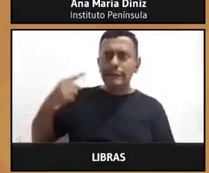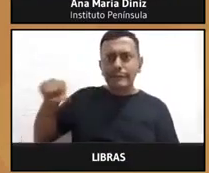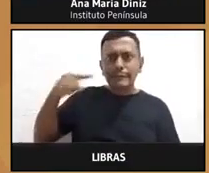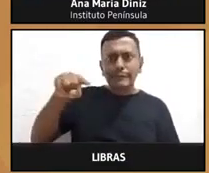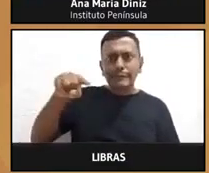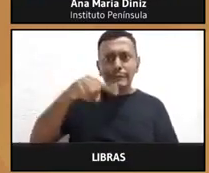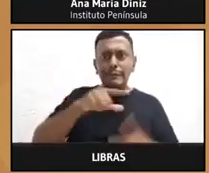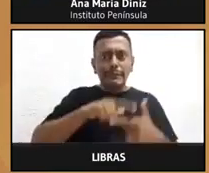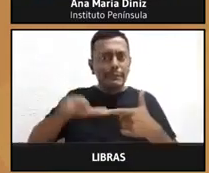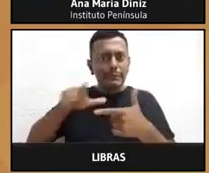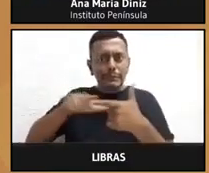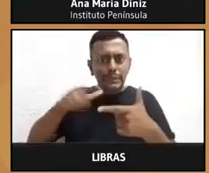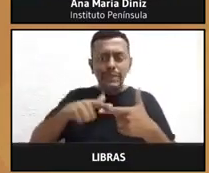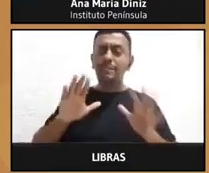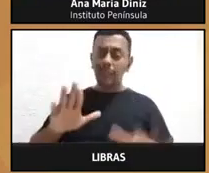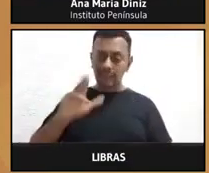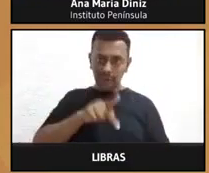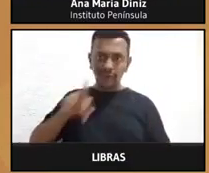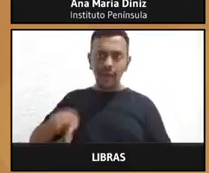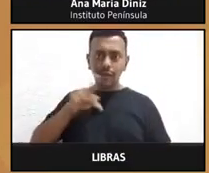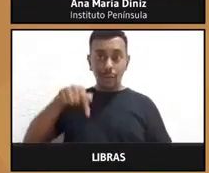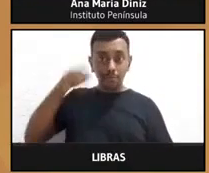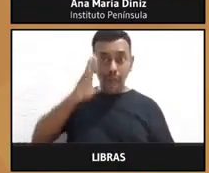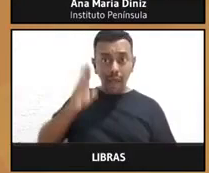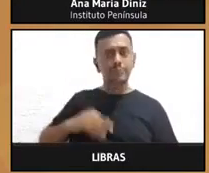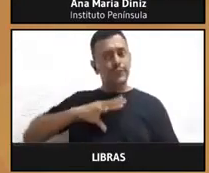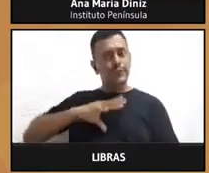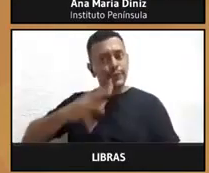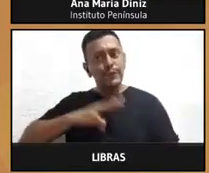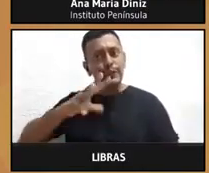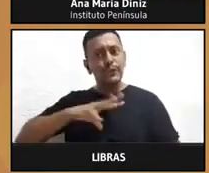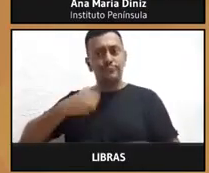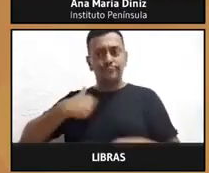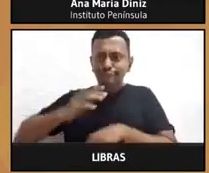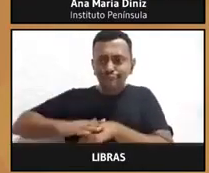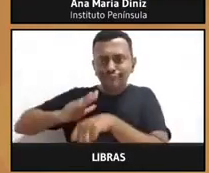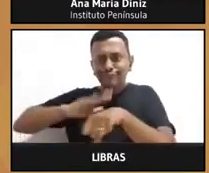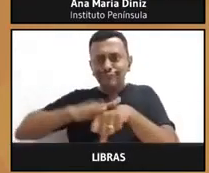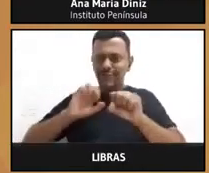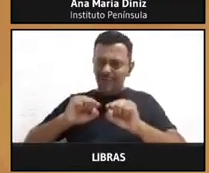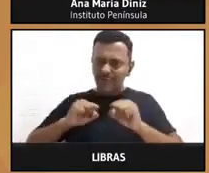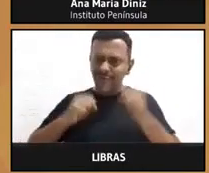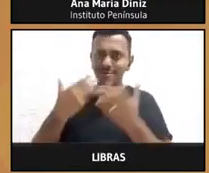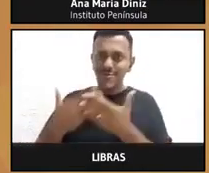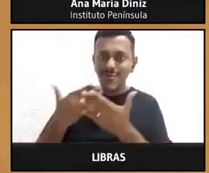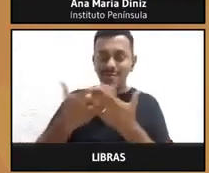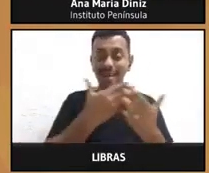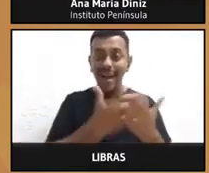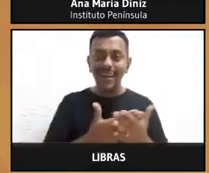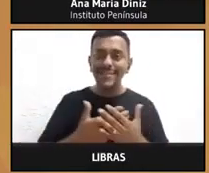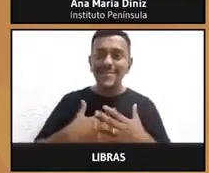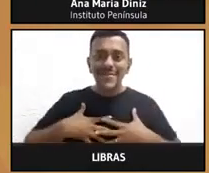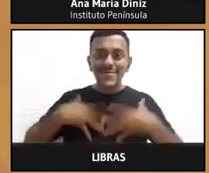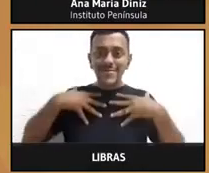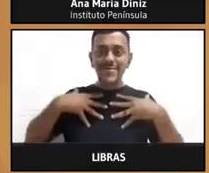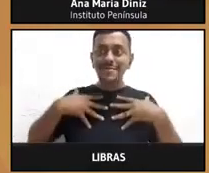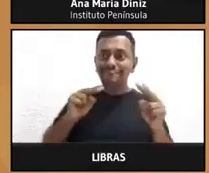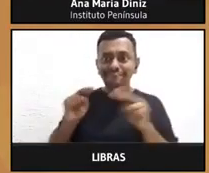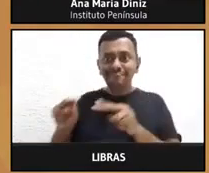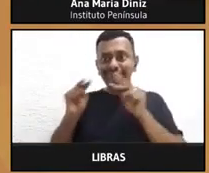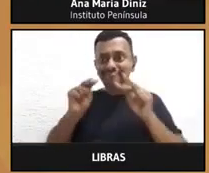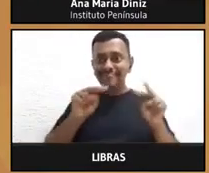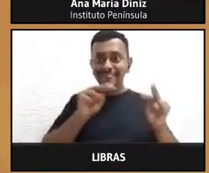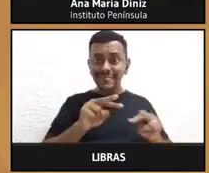Brasil tomando essa iniciativa, construindo ambientes locais, isso me faz ser otimista que o